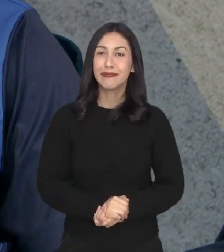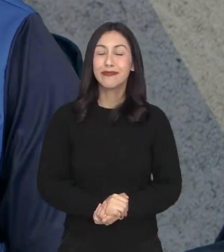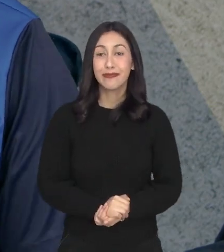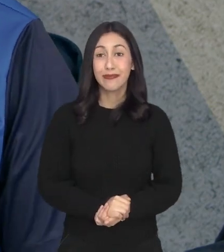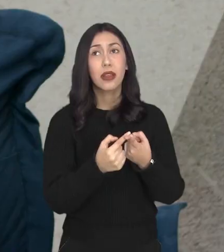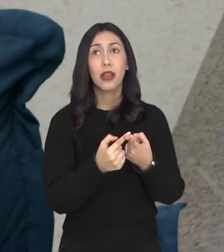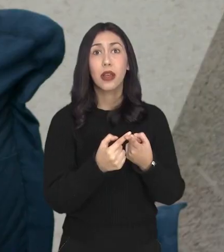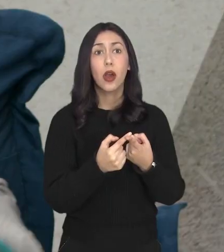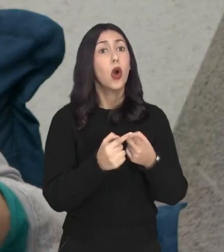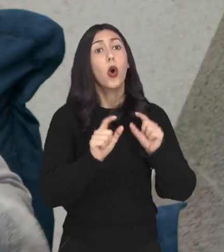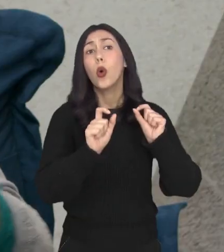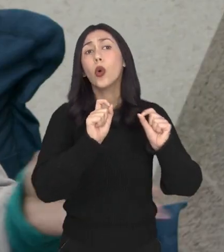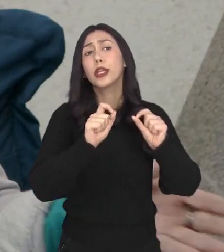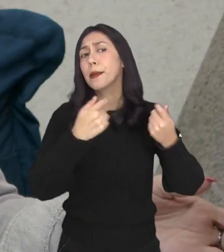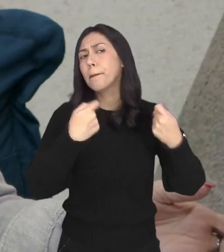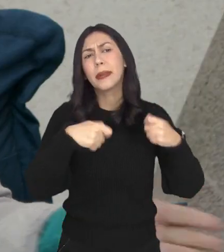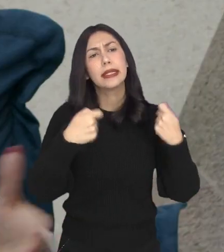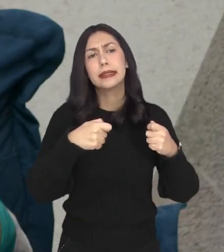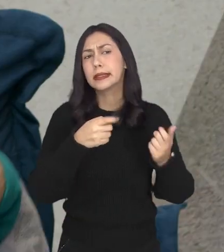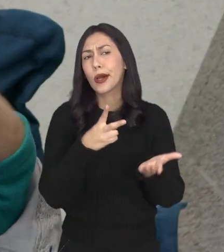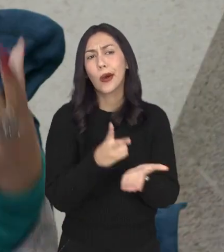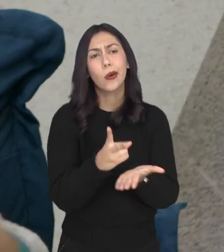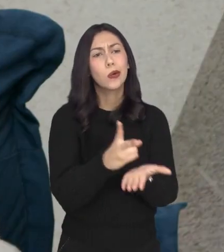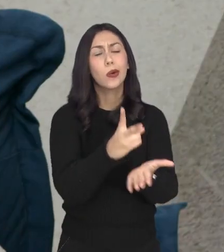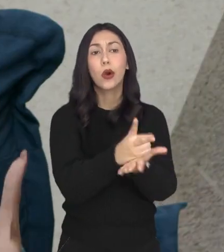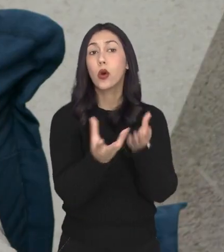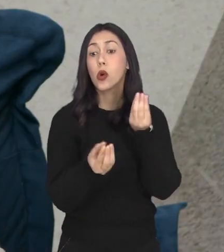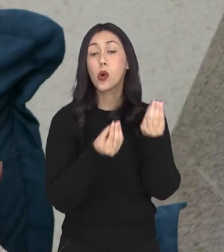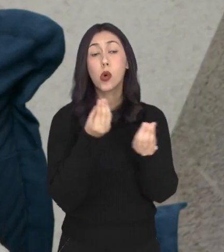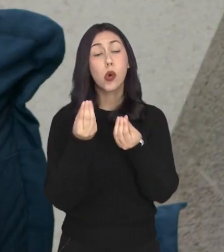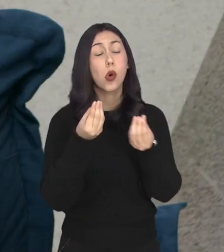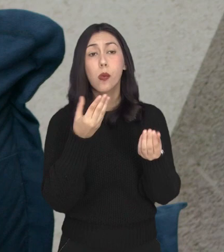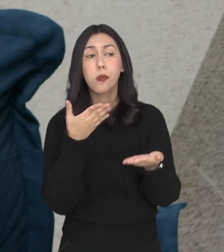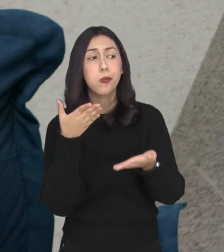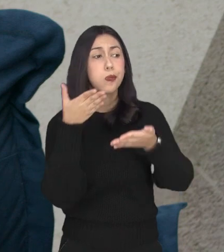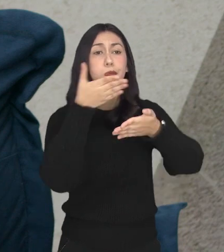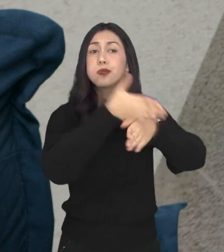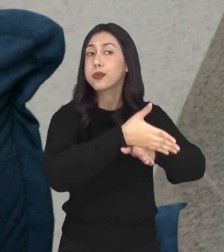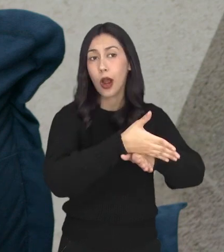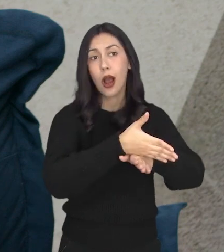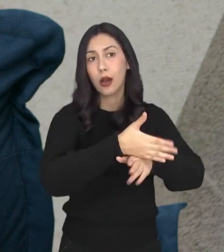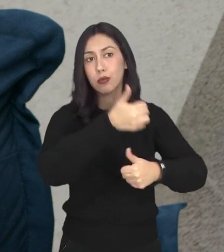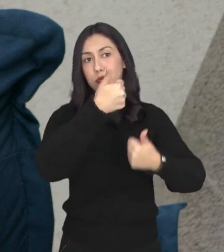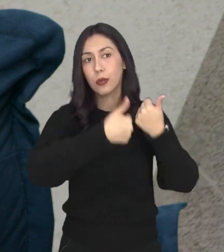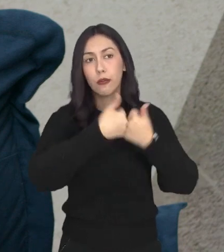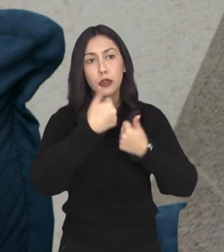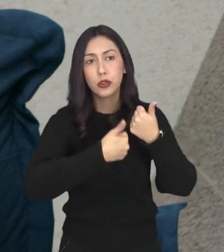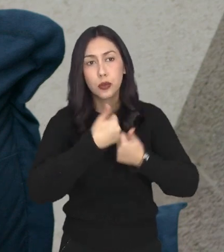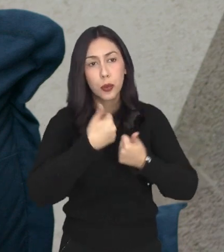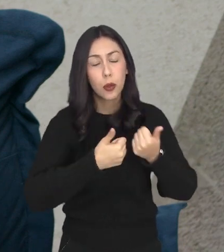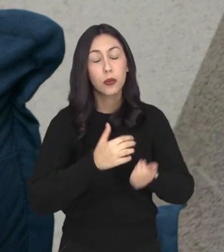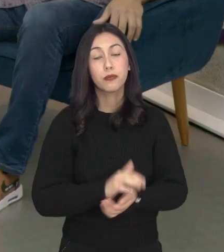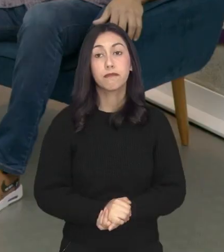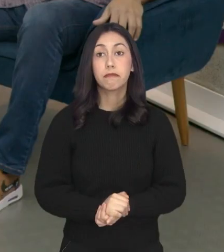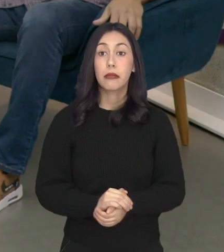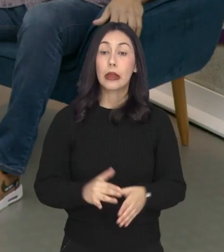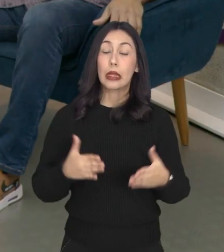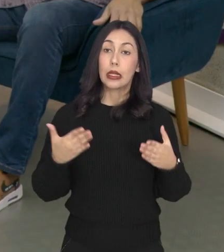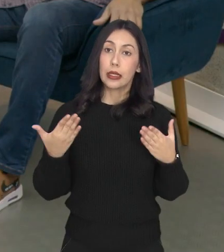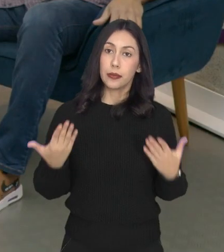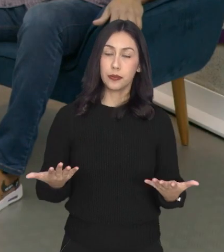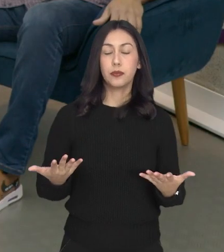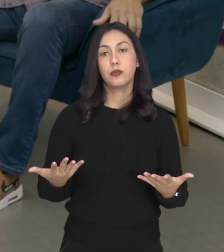estaremos presentes. Para seguir nessa carreira, como que funciona esse universo do futebol?